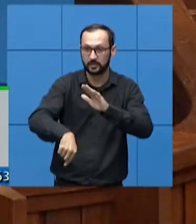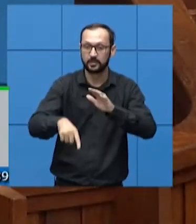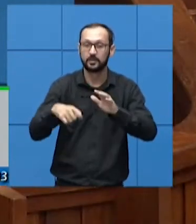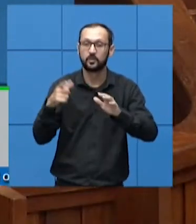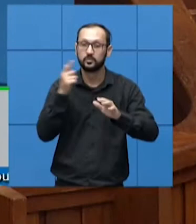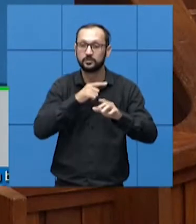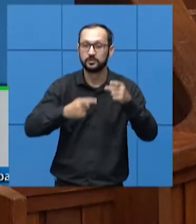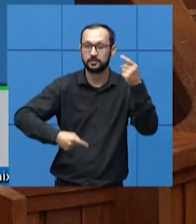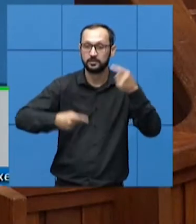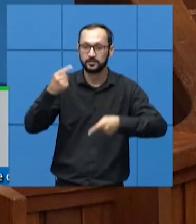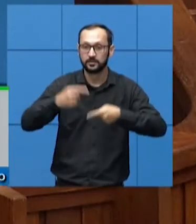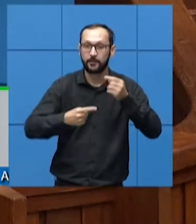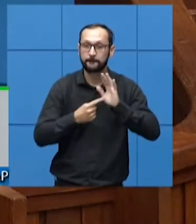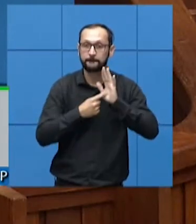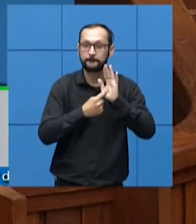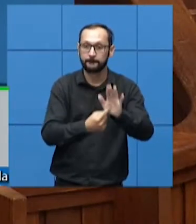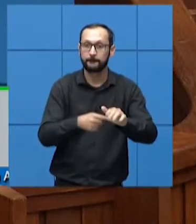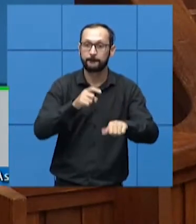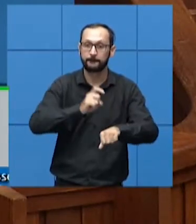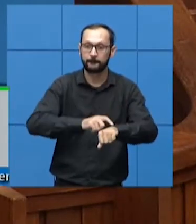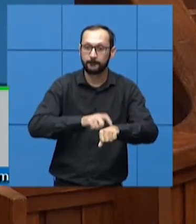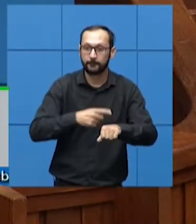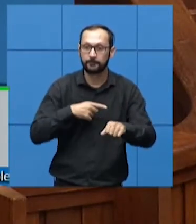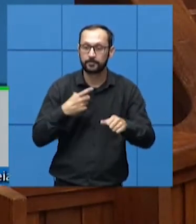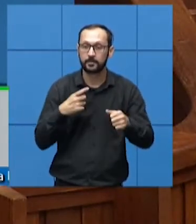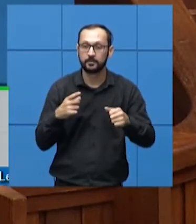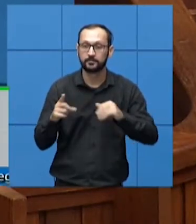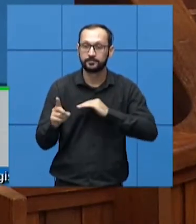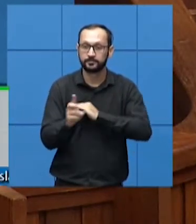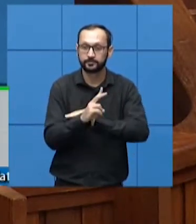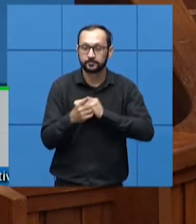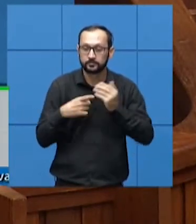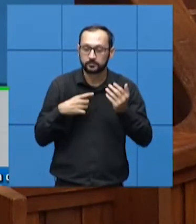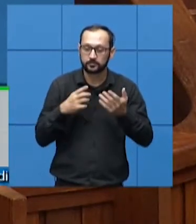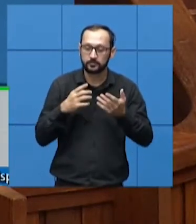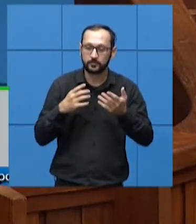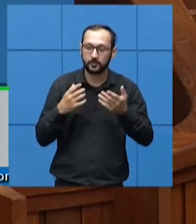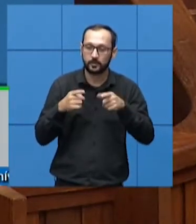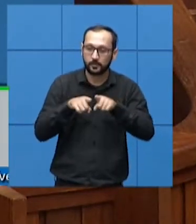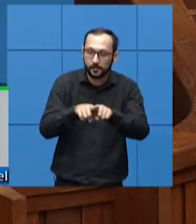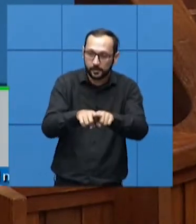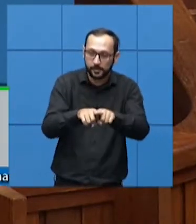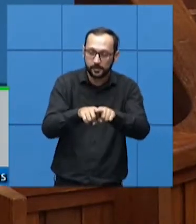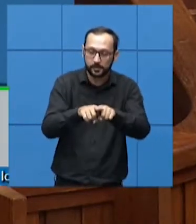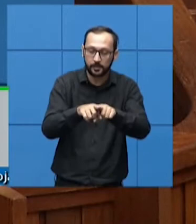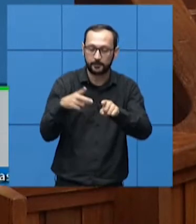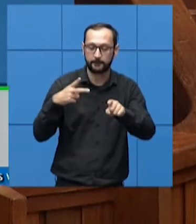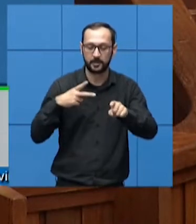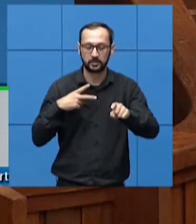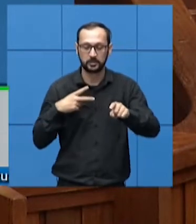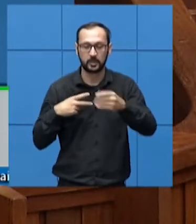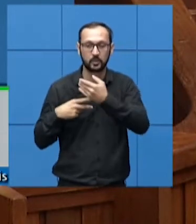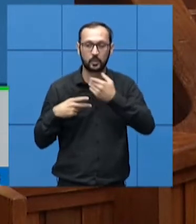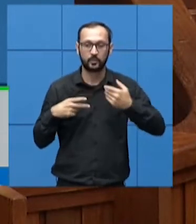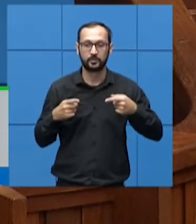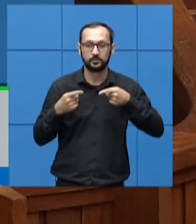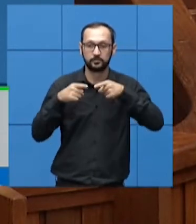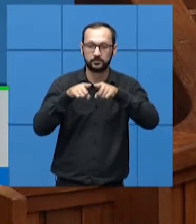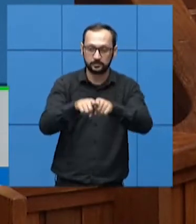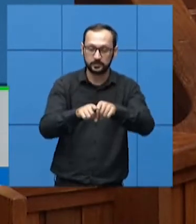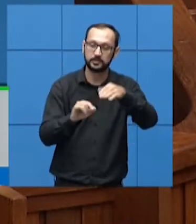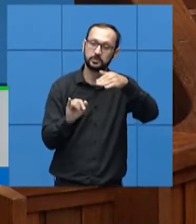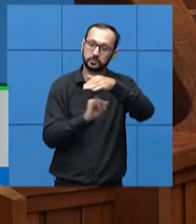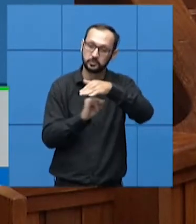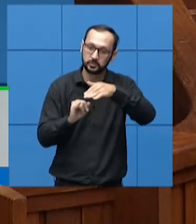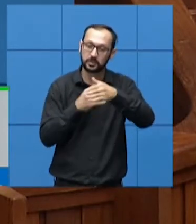debata e aponte soluções legais que contemplem a continuidade da parceria público-privado entre Estado e